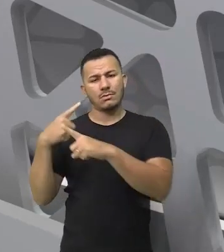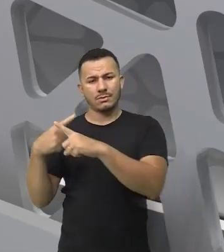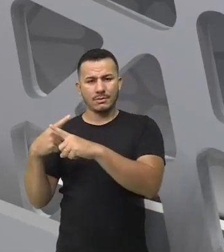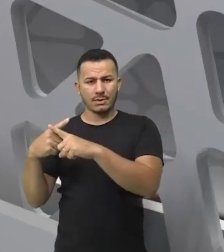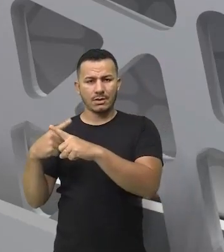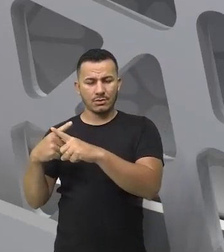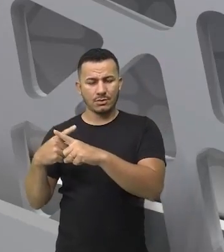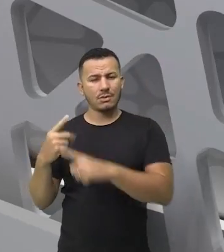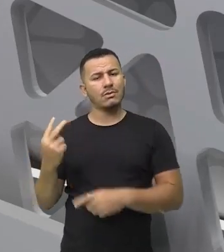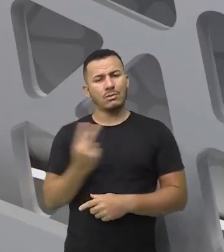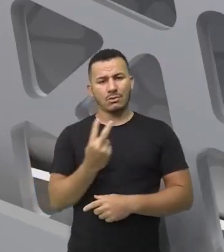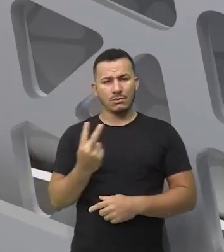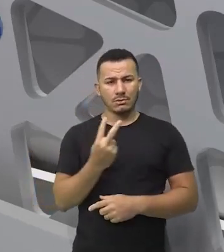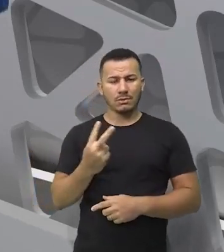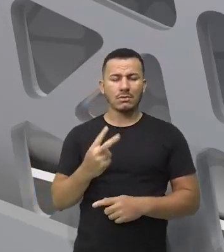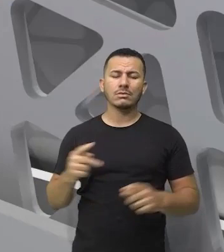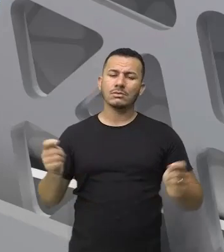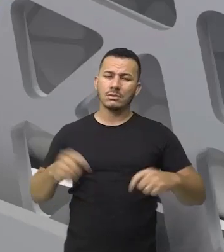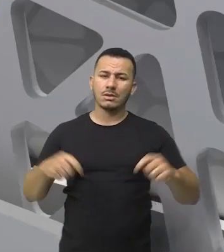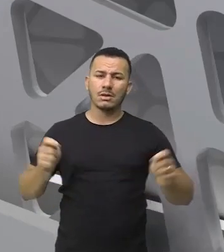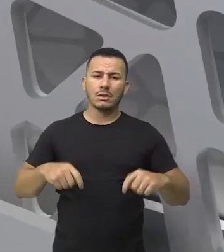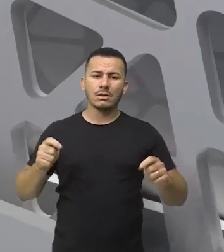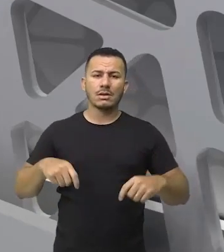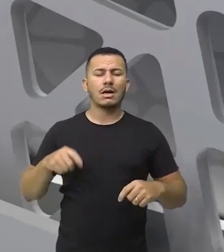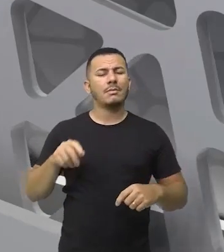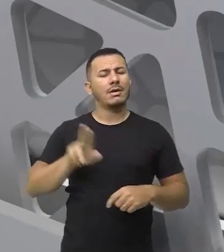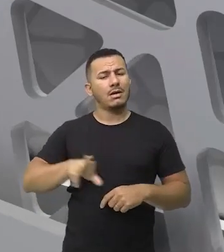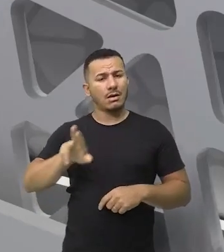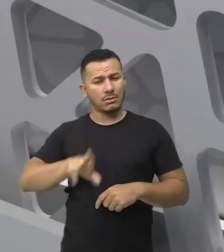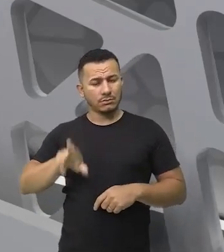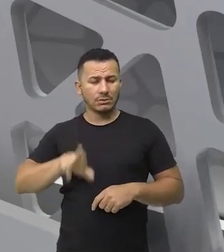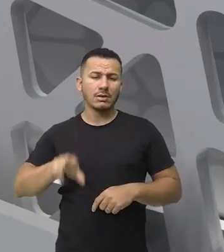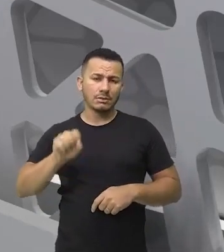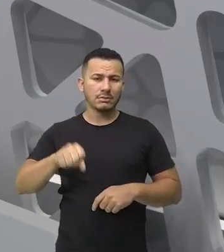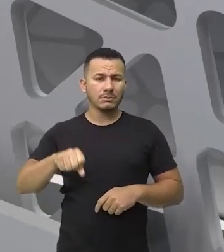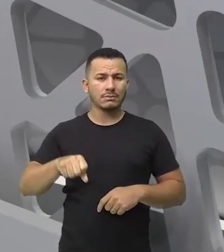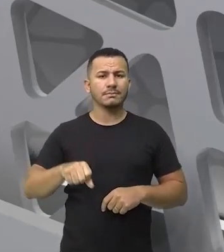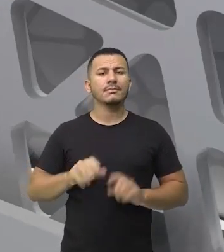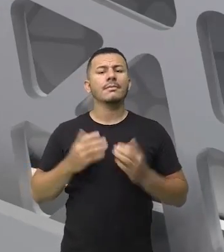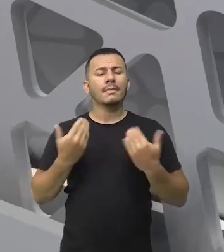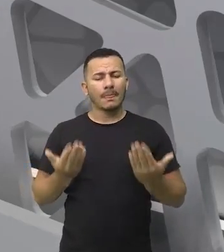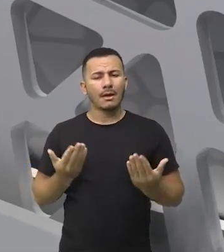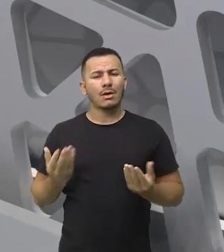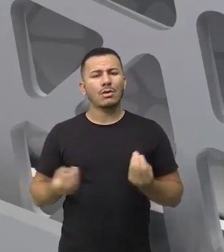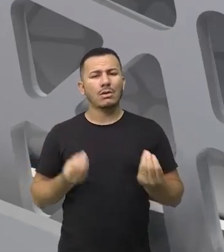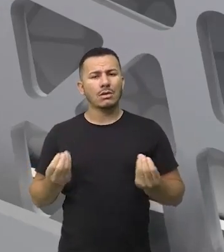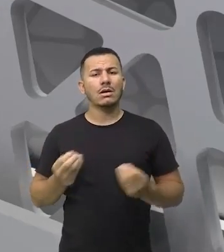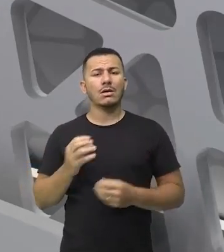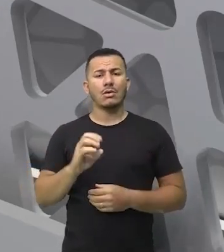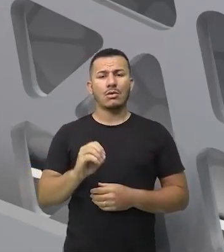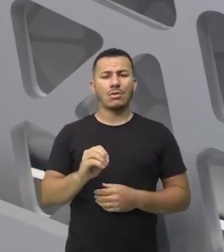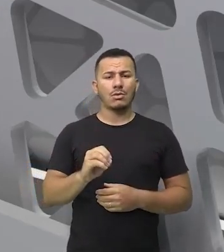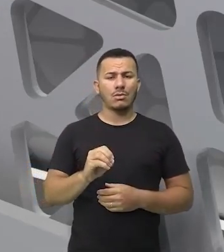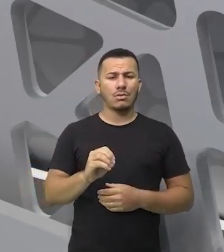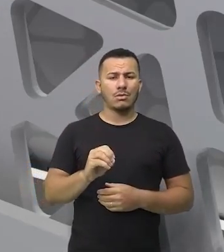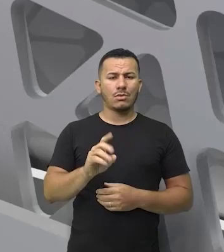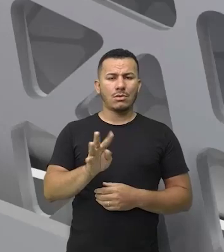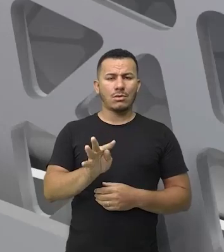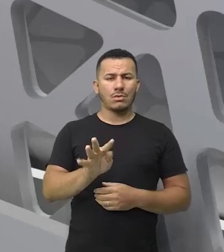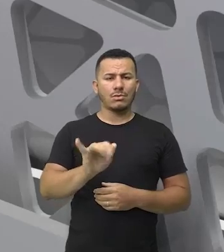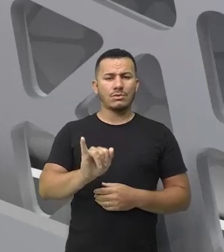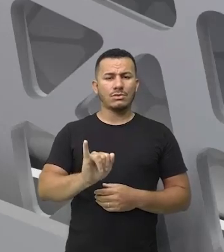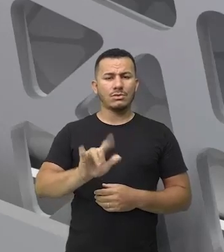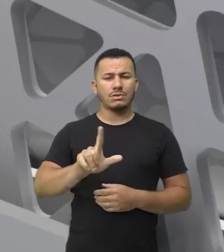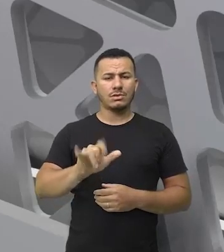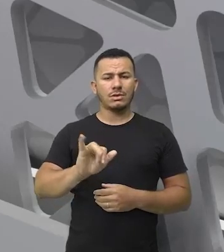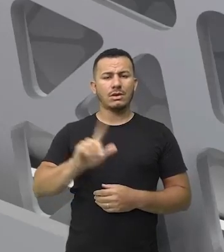quanto multiplicativo, eles podem ser otimizados. E o que seria